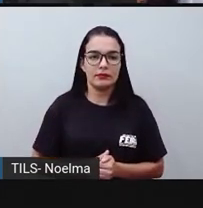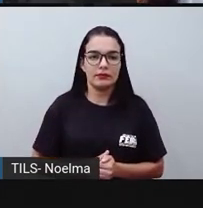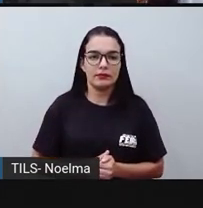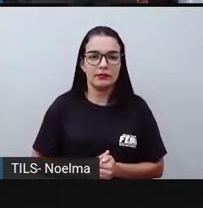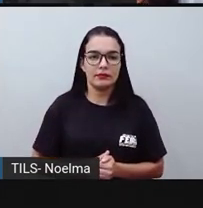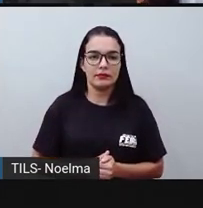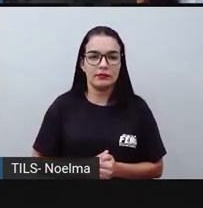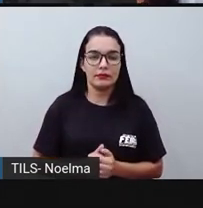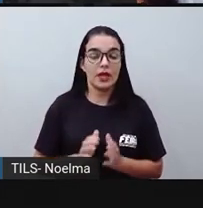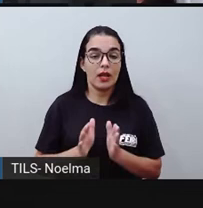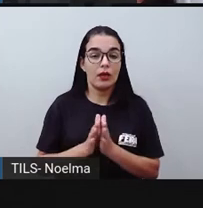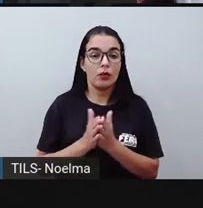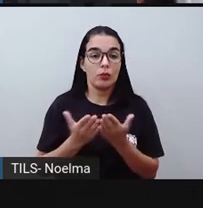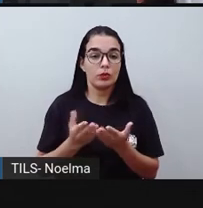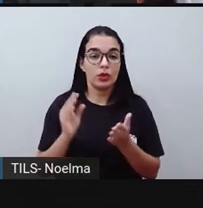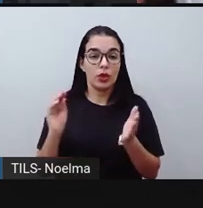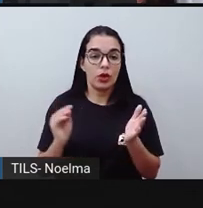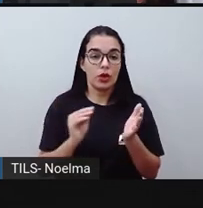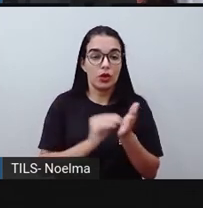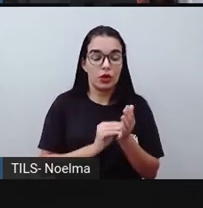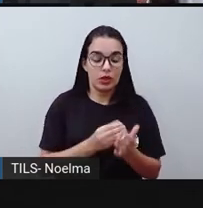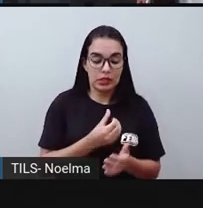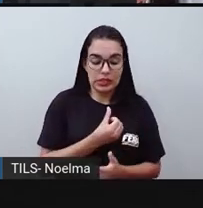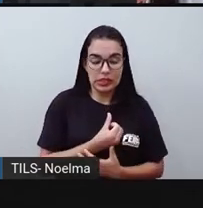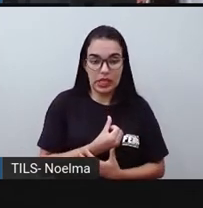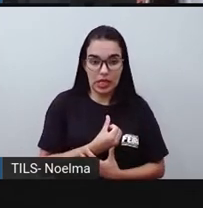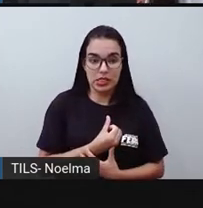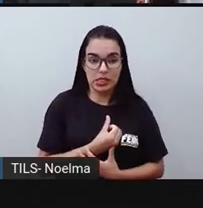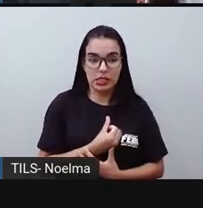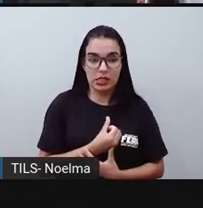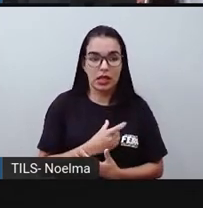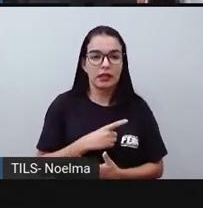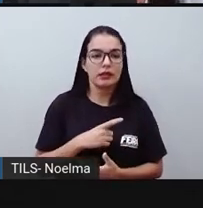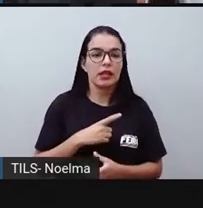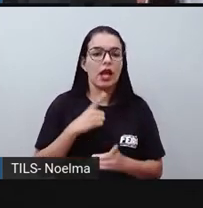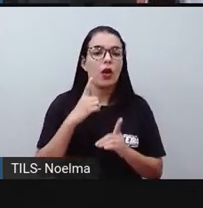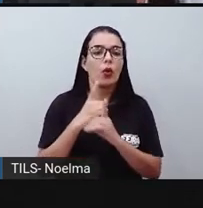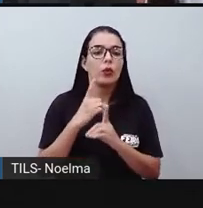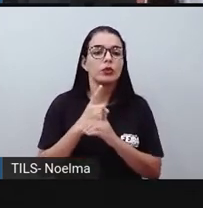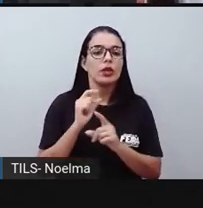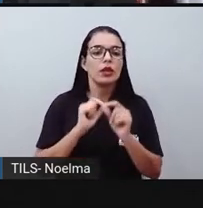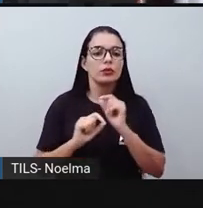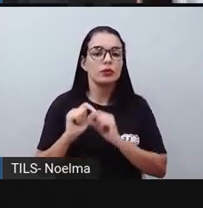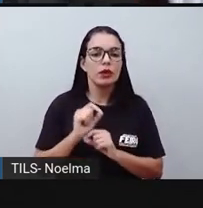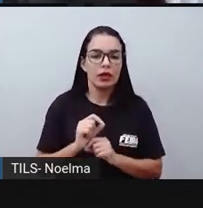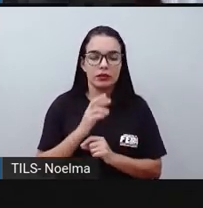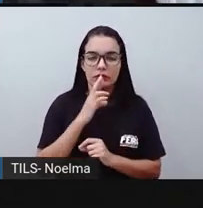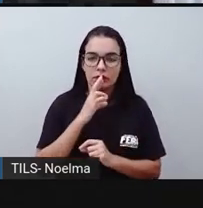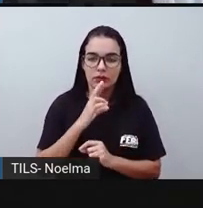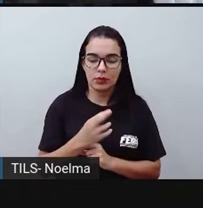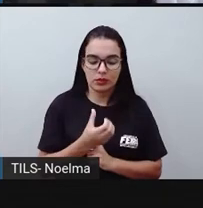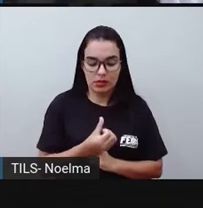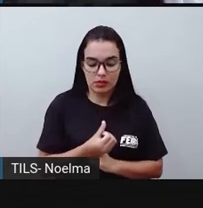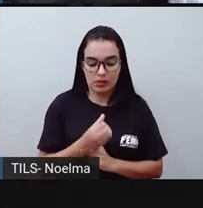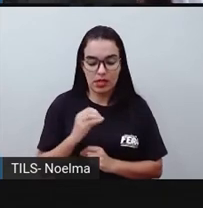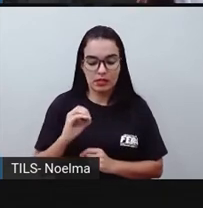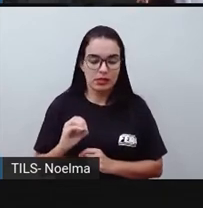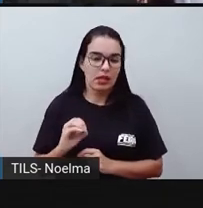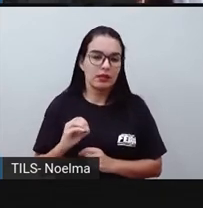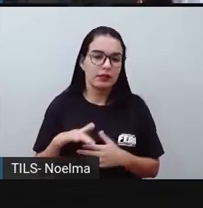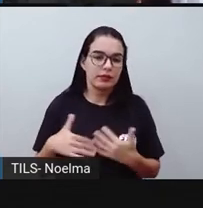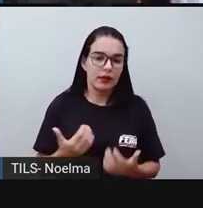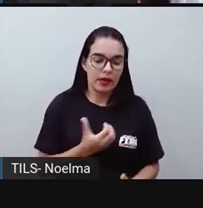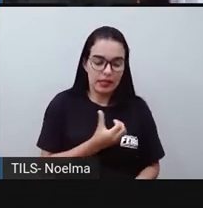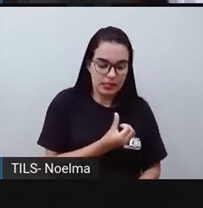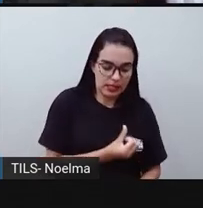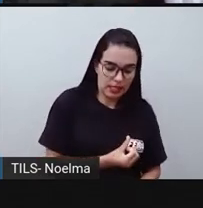20. E quando eu coloco o resultado 6, eu estou aqui encontrando, na verdade, como resultado 60, porque 6